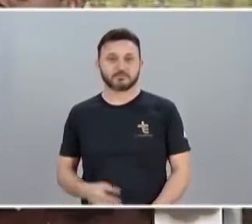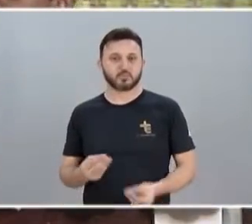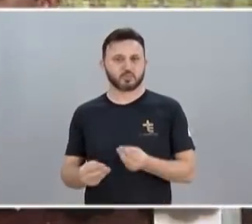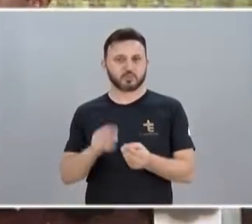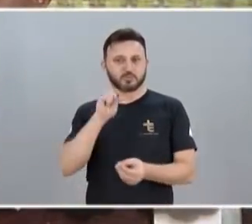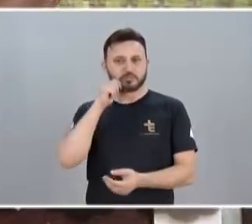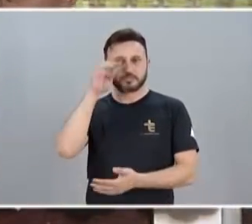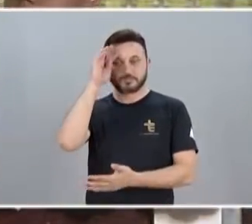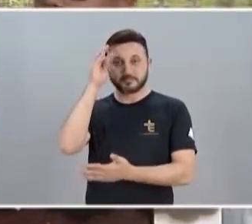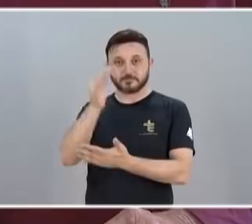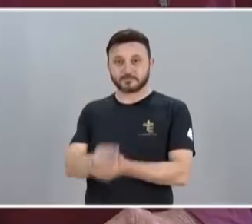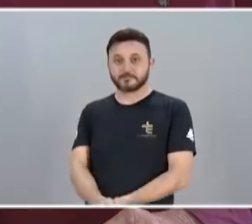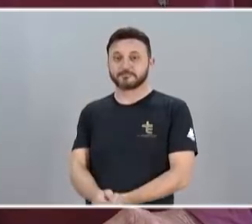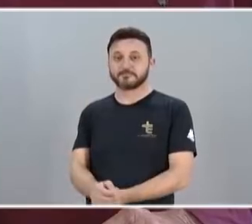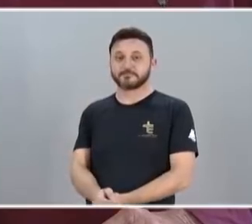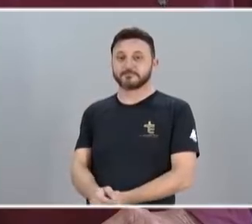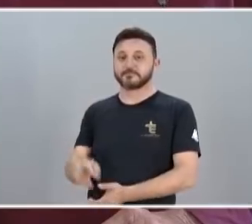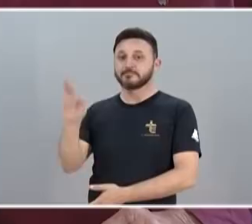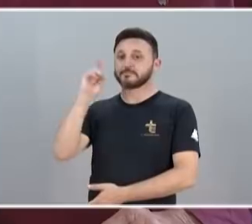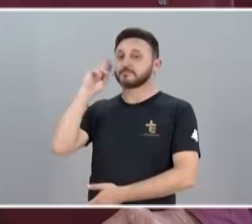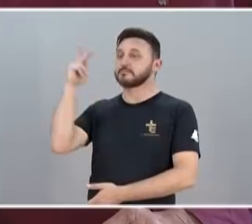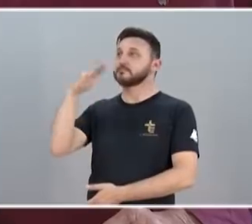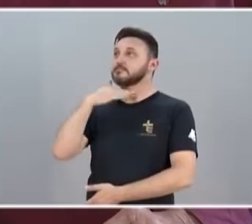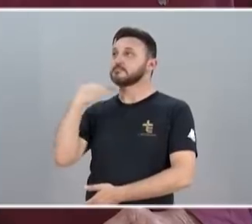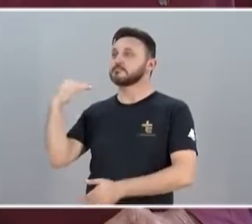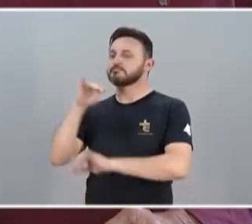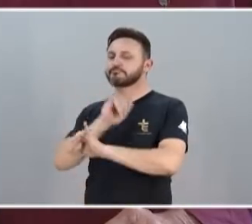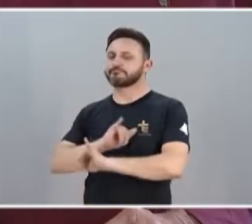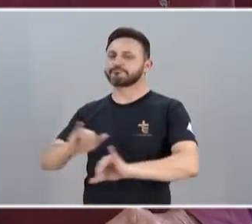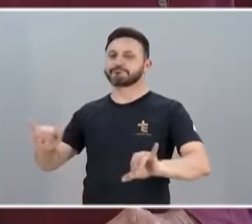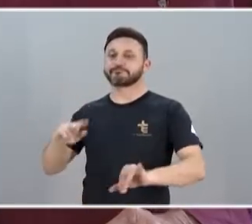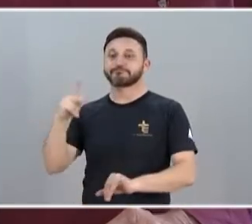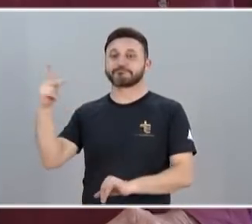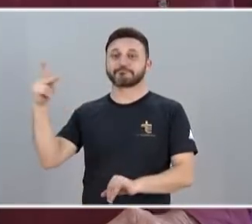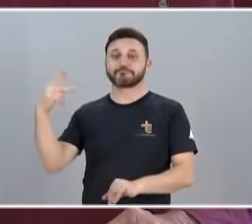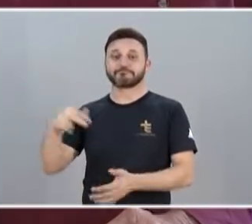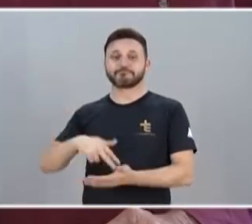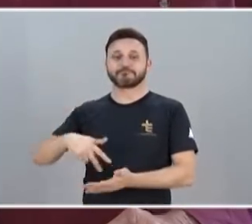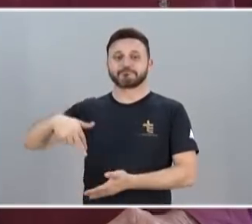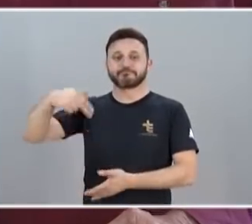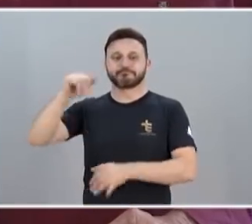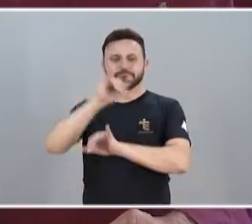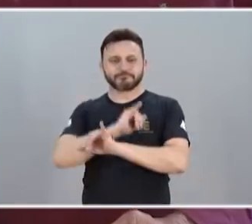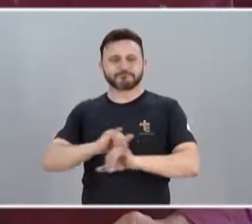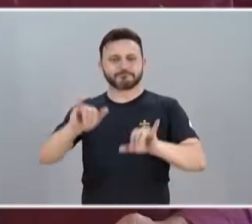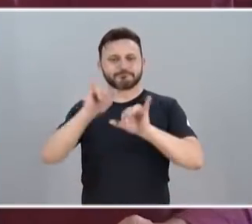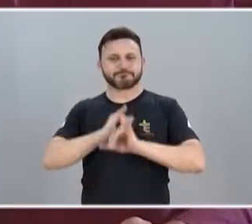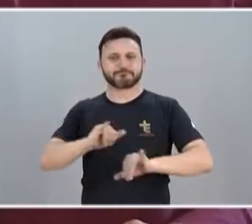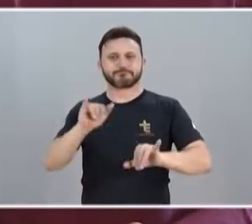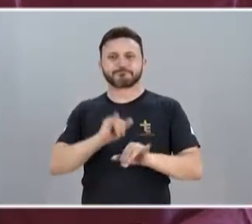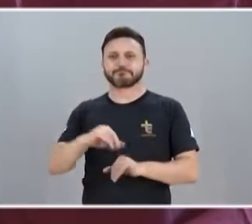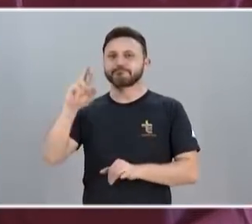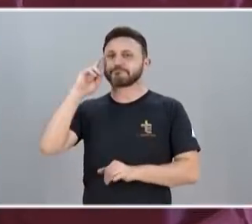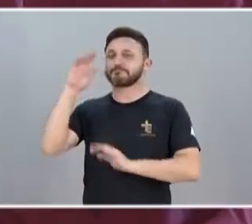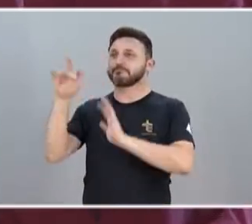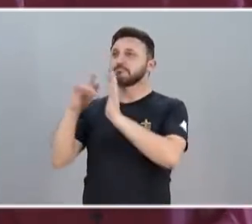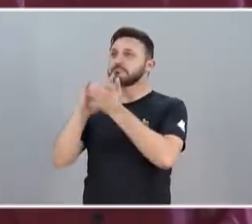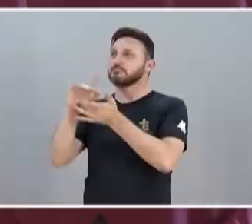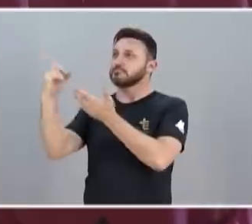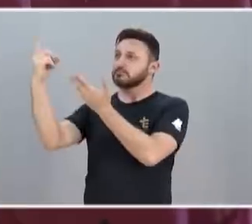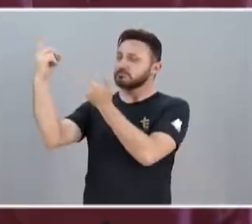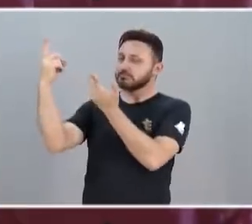Eis o mistério da fé. Anunciamos, Senhor, a vossa morte e proclamamos a vossa